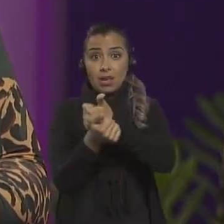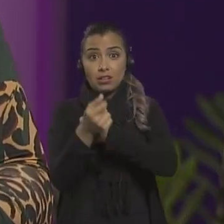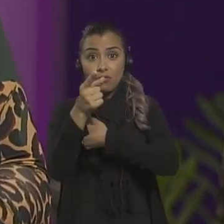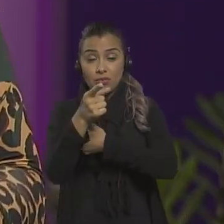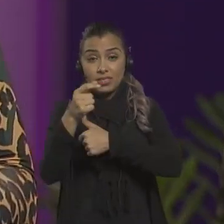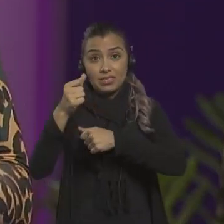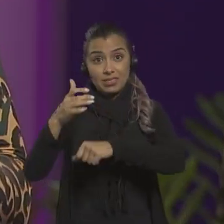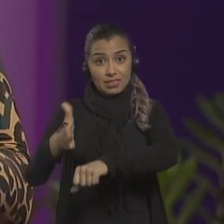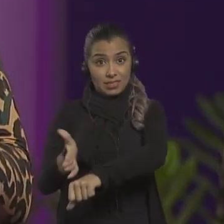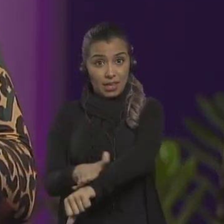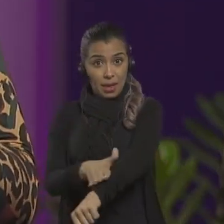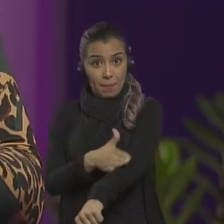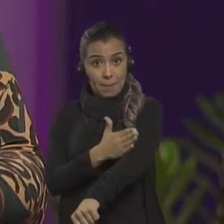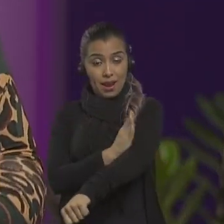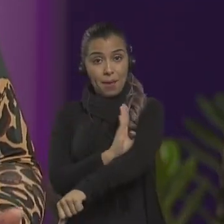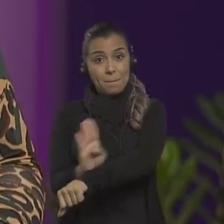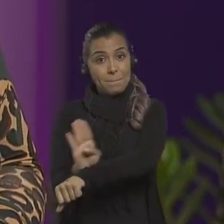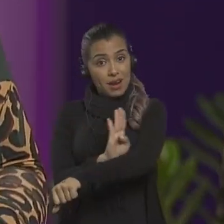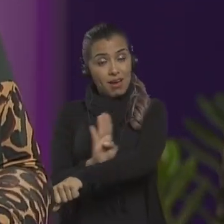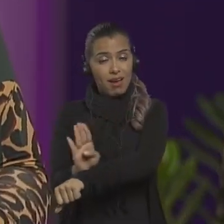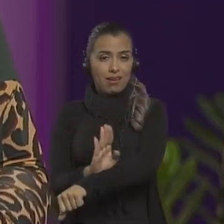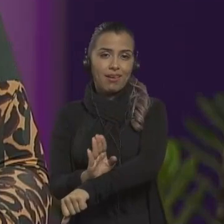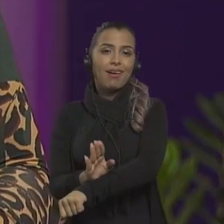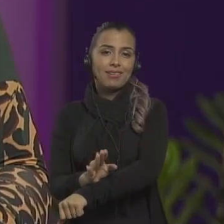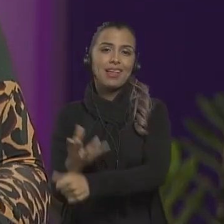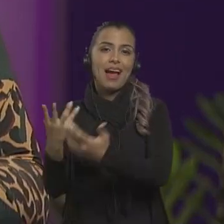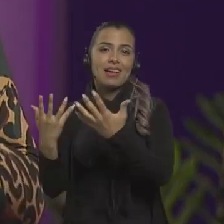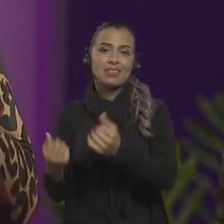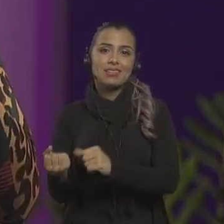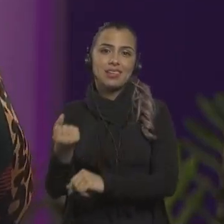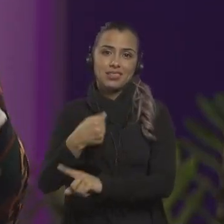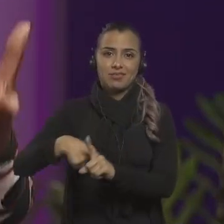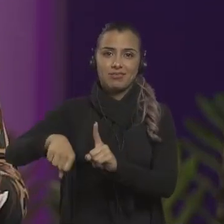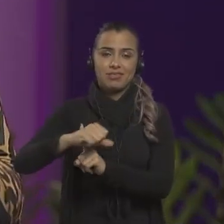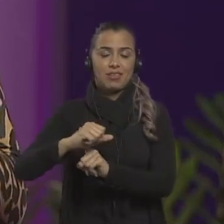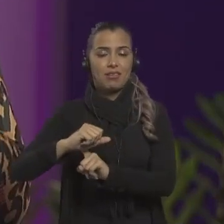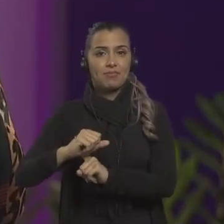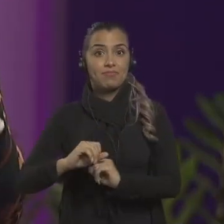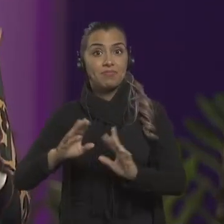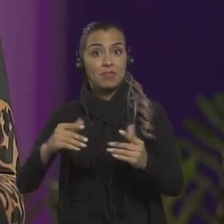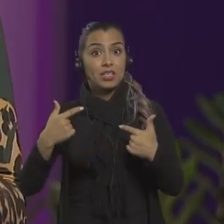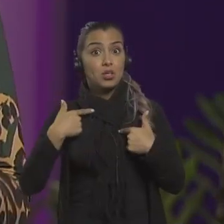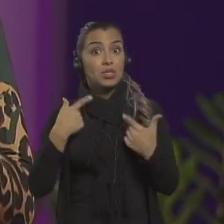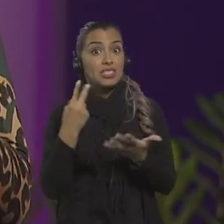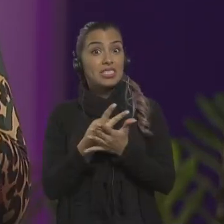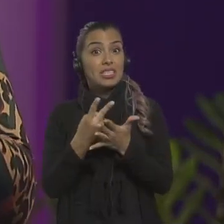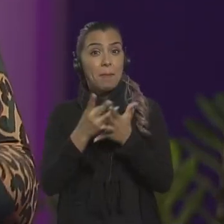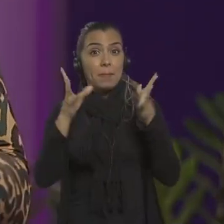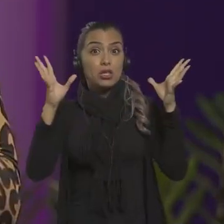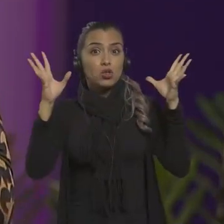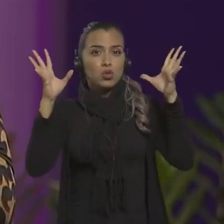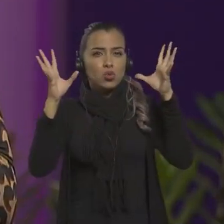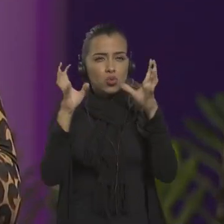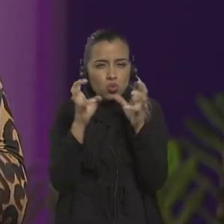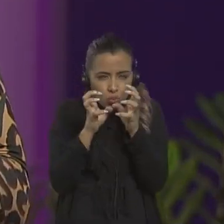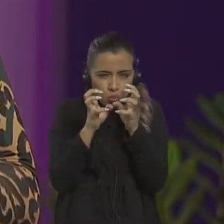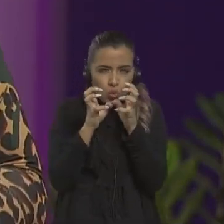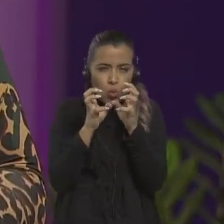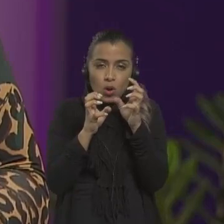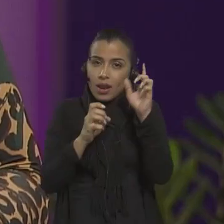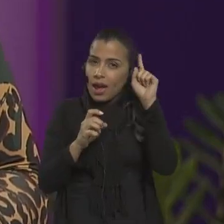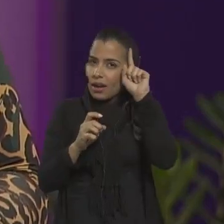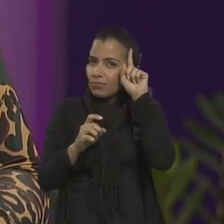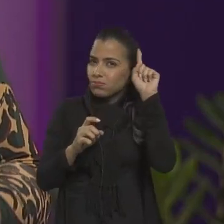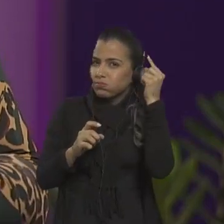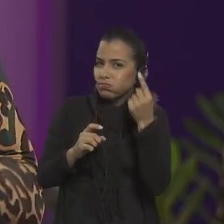mais aceito você é, né? E eu muito escura, e eu sempre fui crespa, sempre tive meu cabelo crespo, nunca Você alisei, nunca alisou